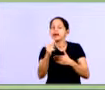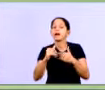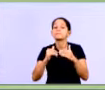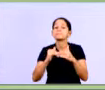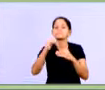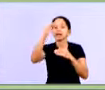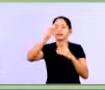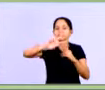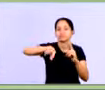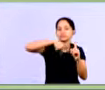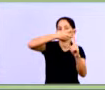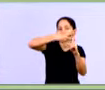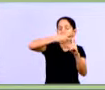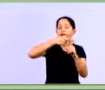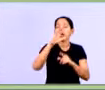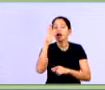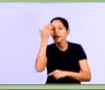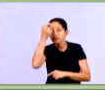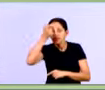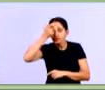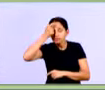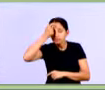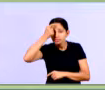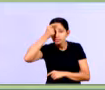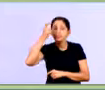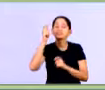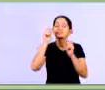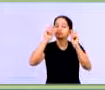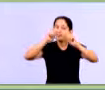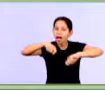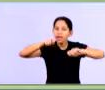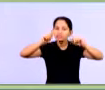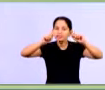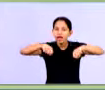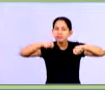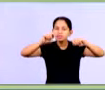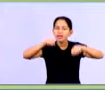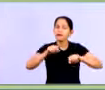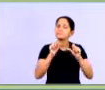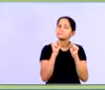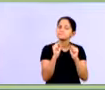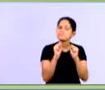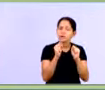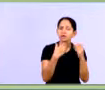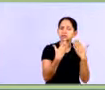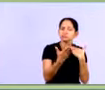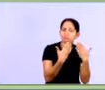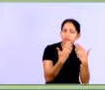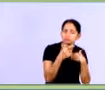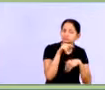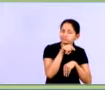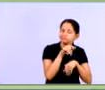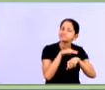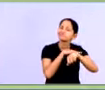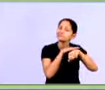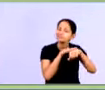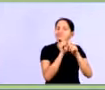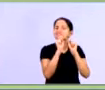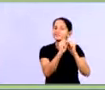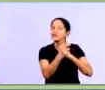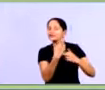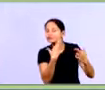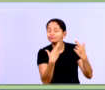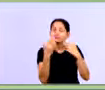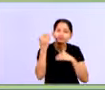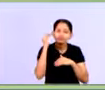conceito a partir da sua compreensão. Gente, ainda dá tempo, por favor. Comentem o que vocês acharam desse conceito. Vocês compreenderam? Ficou